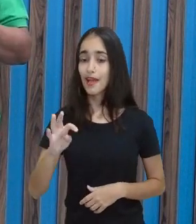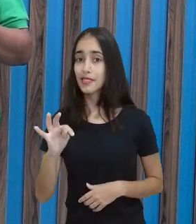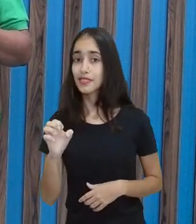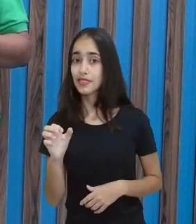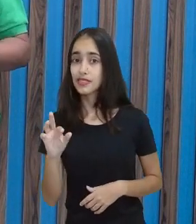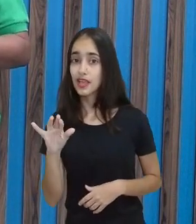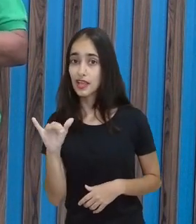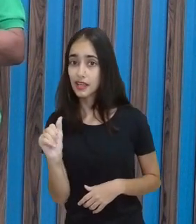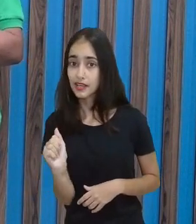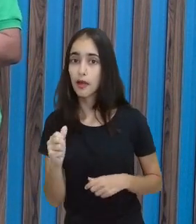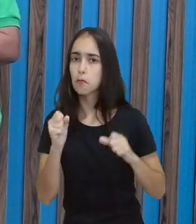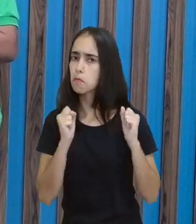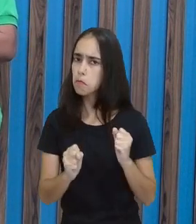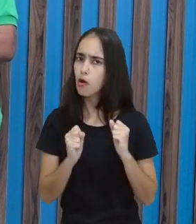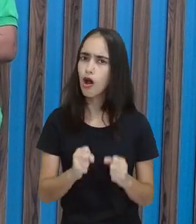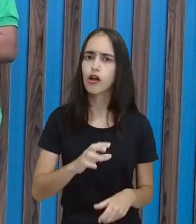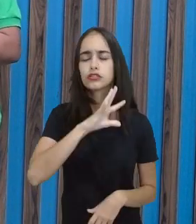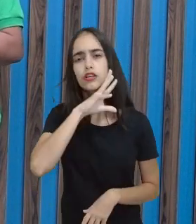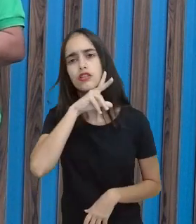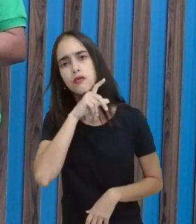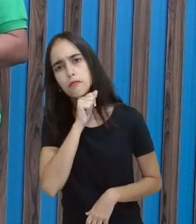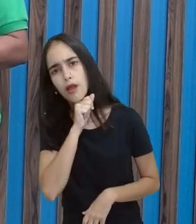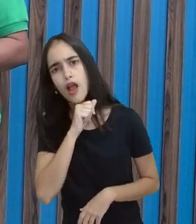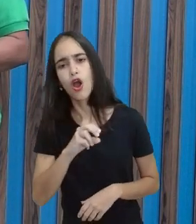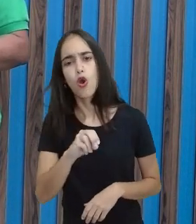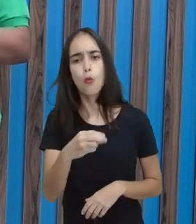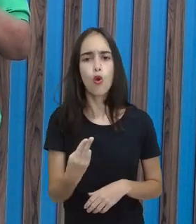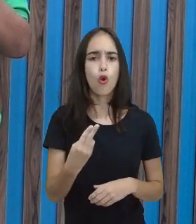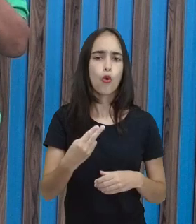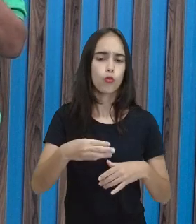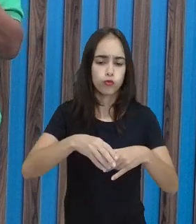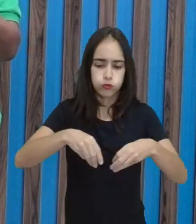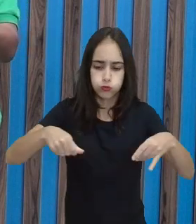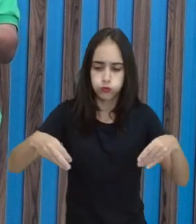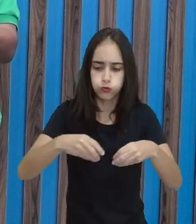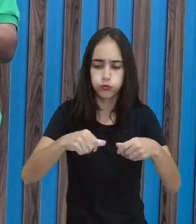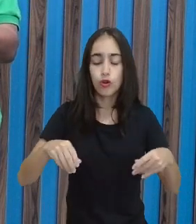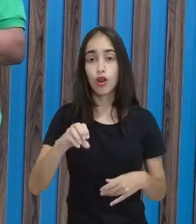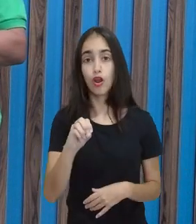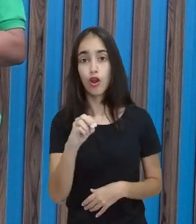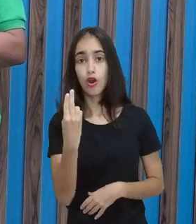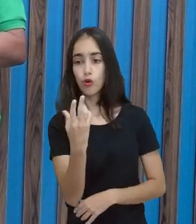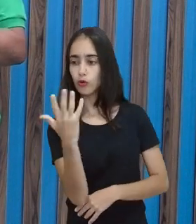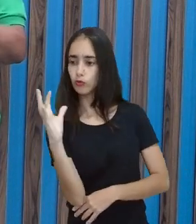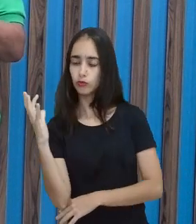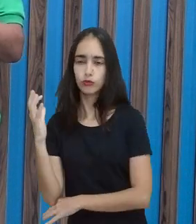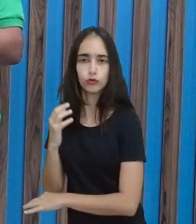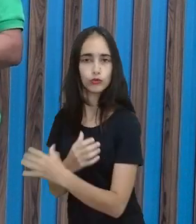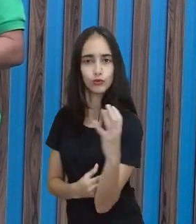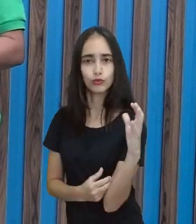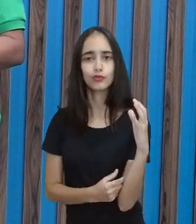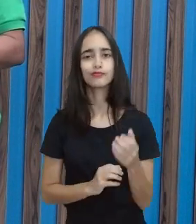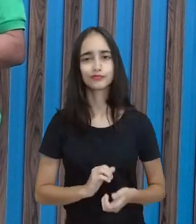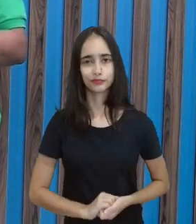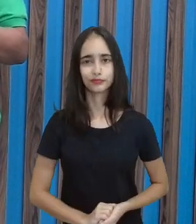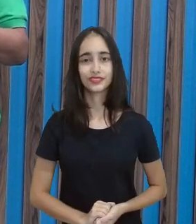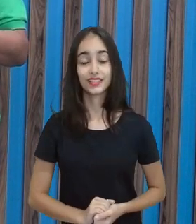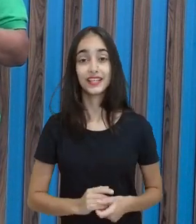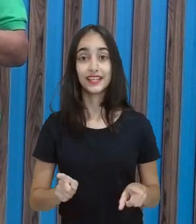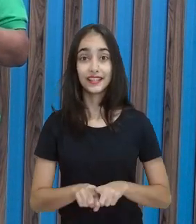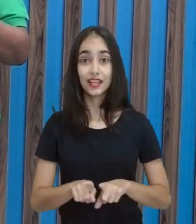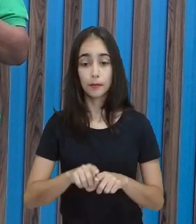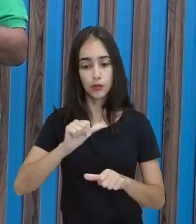pode ser animal, vegetal ou mineral. E que, a partir da transformação desta matéria-prima,